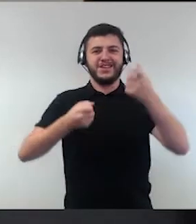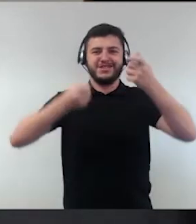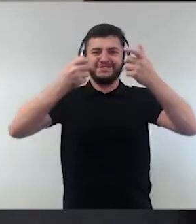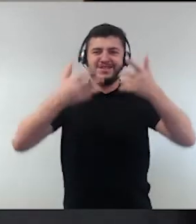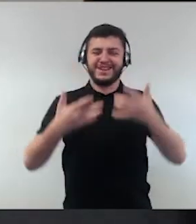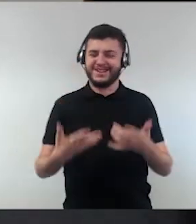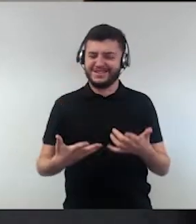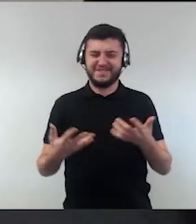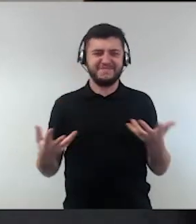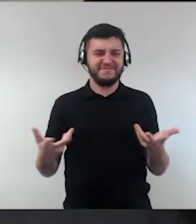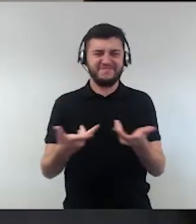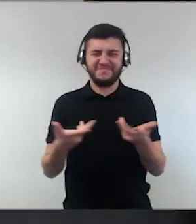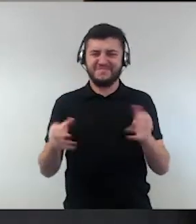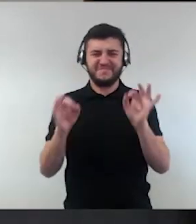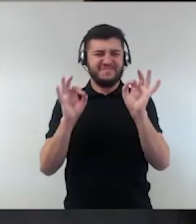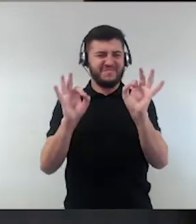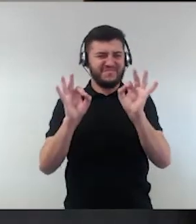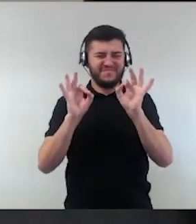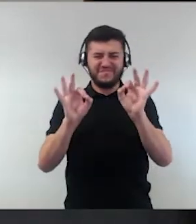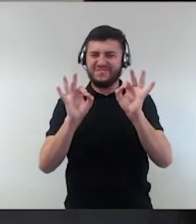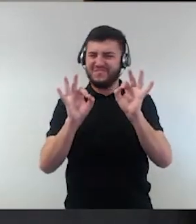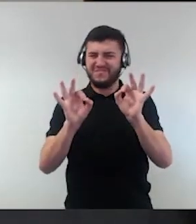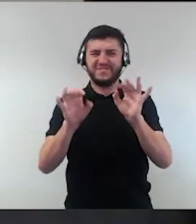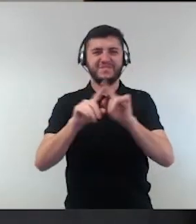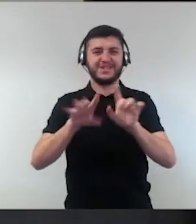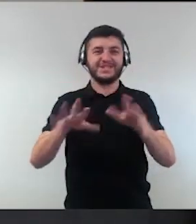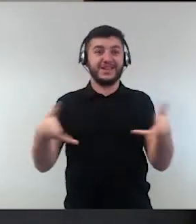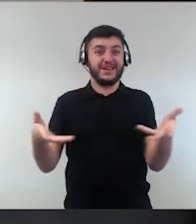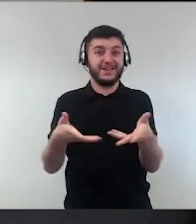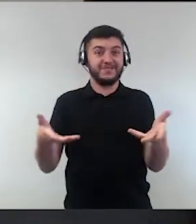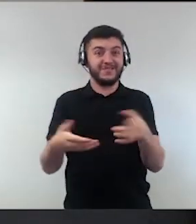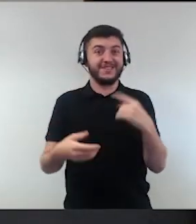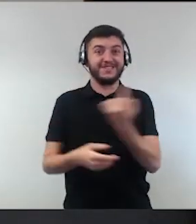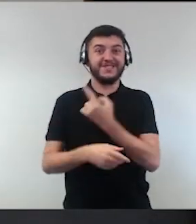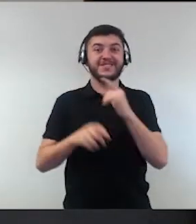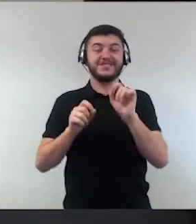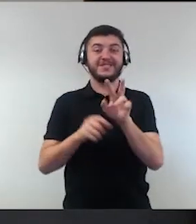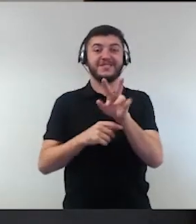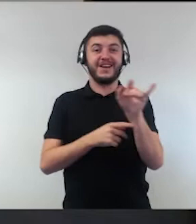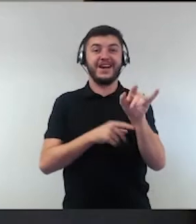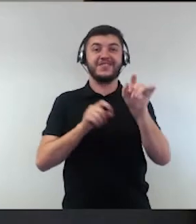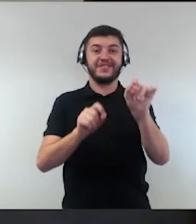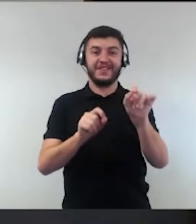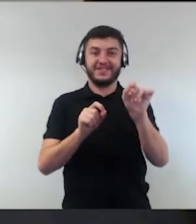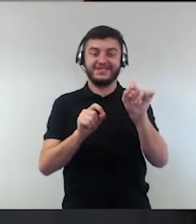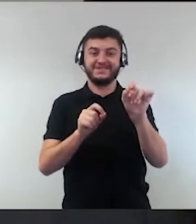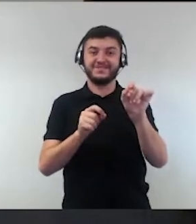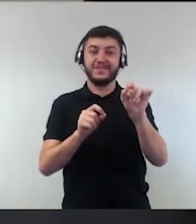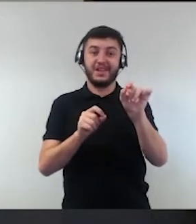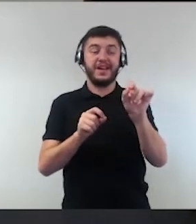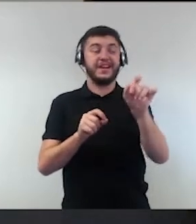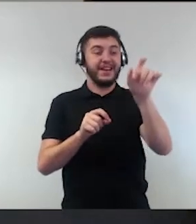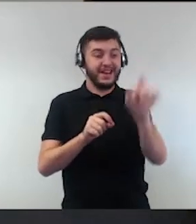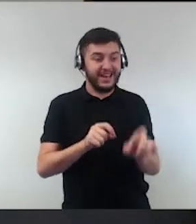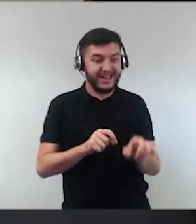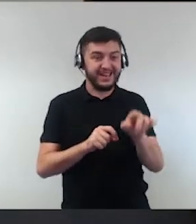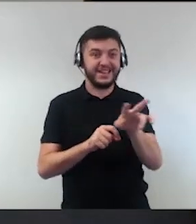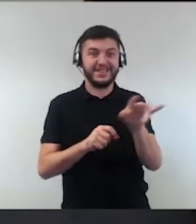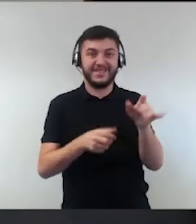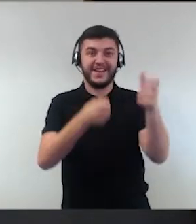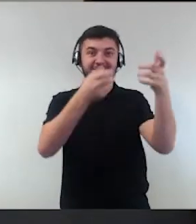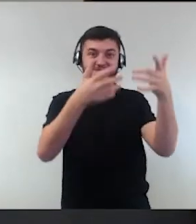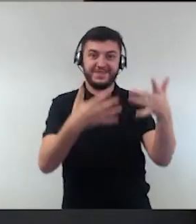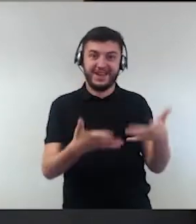exposição. E agora vamos ouvir a nossa segunda expositora, né? Na